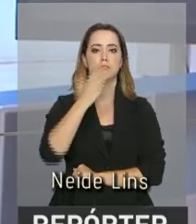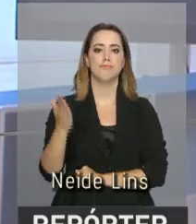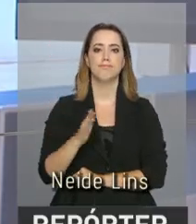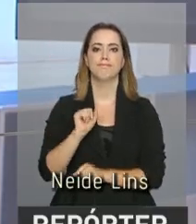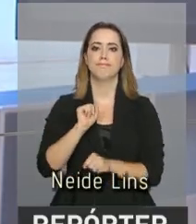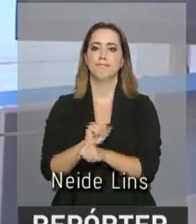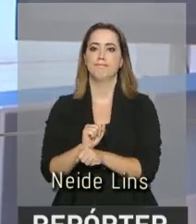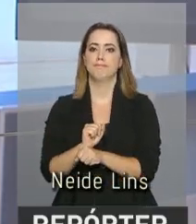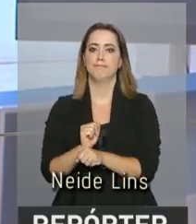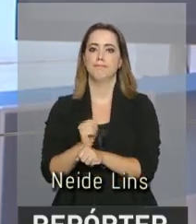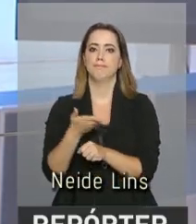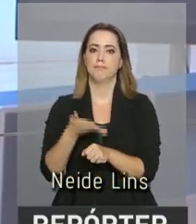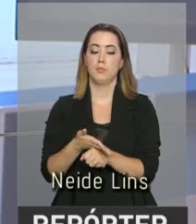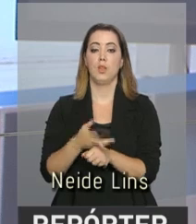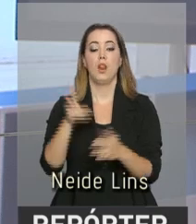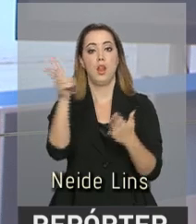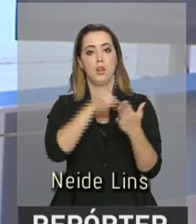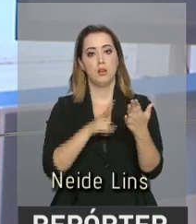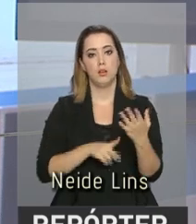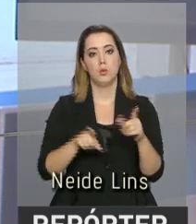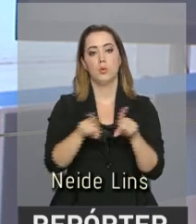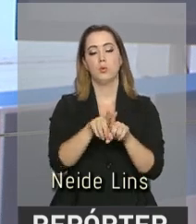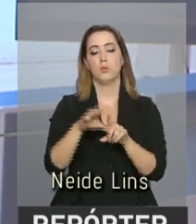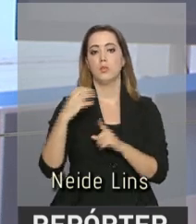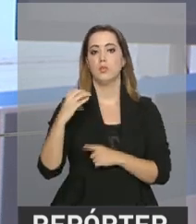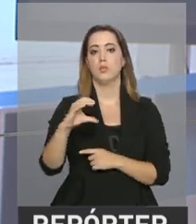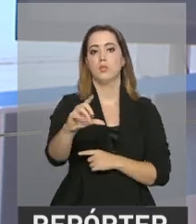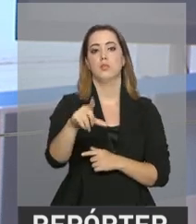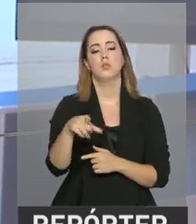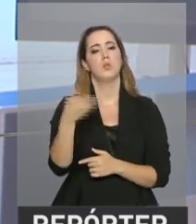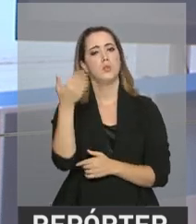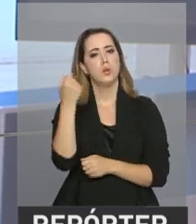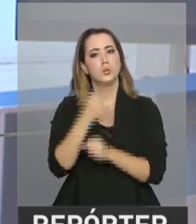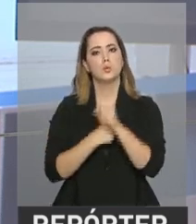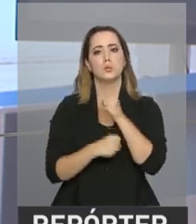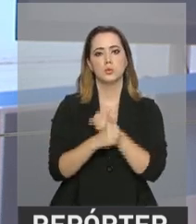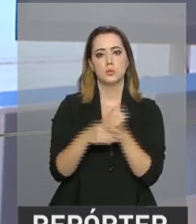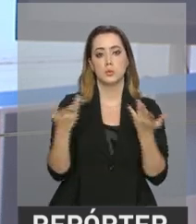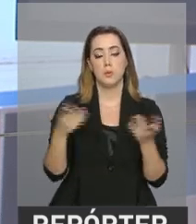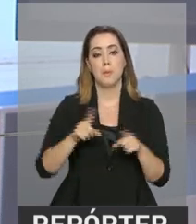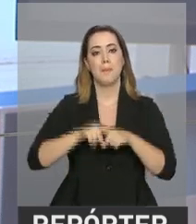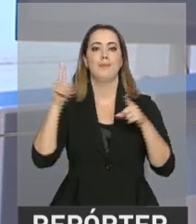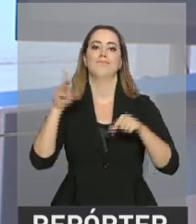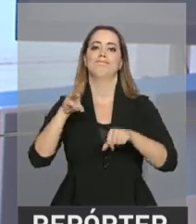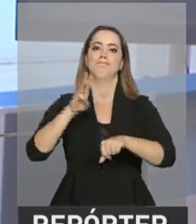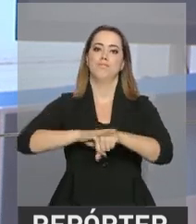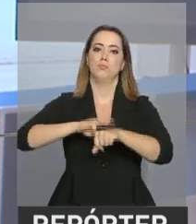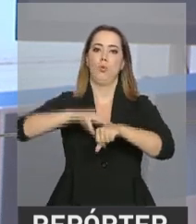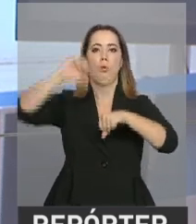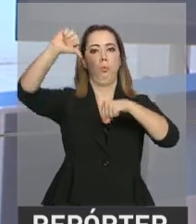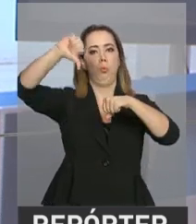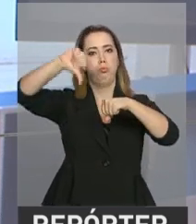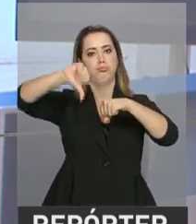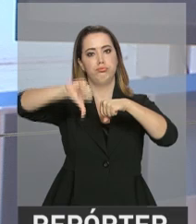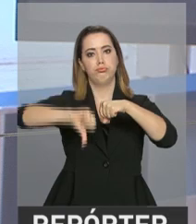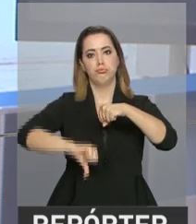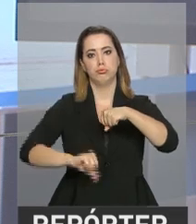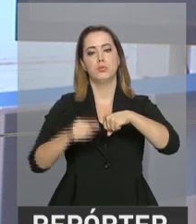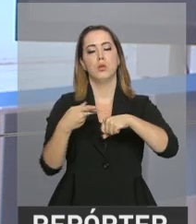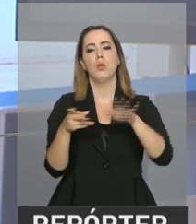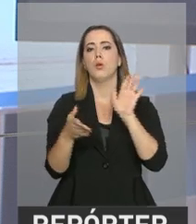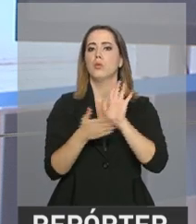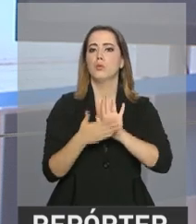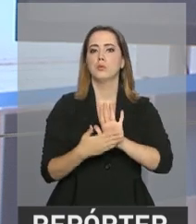estagnou nas áreas de leitura e ciências nos últimos anos já em matemática a situação piorou é o que mostra o pisa programa